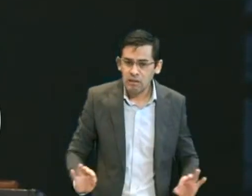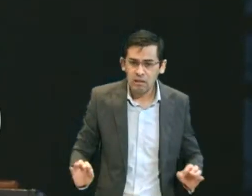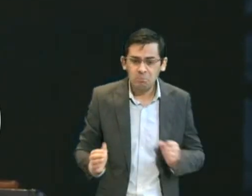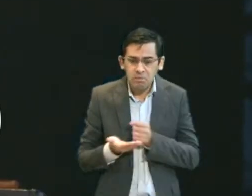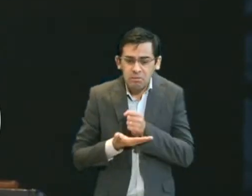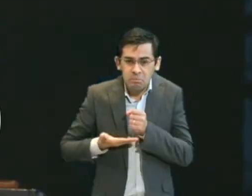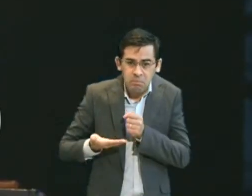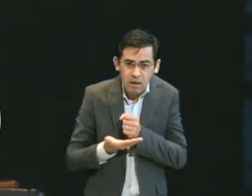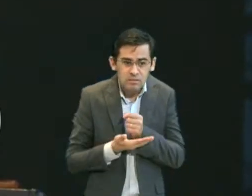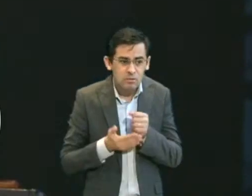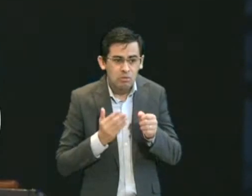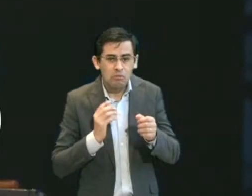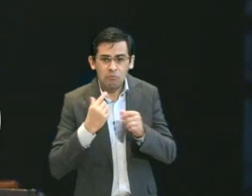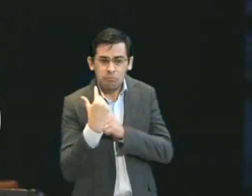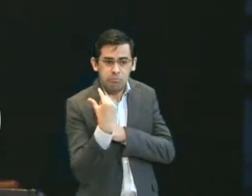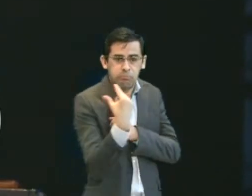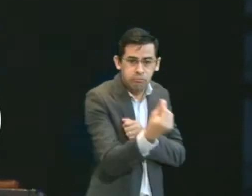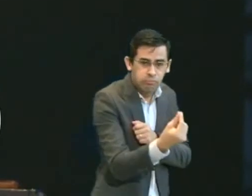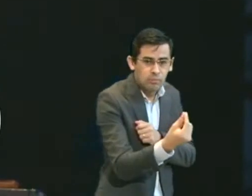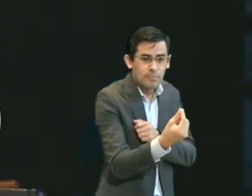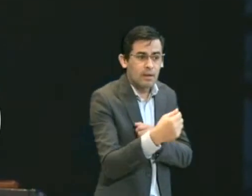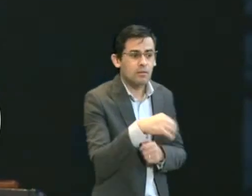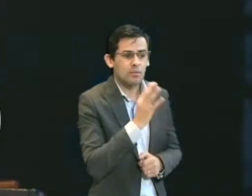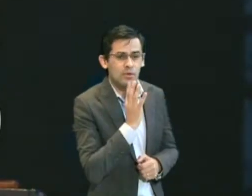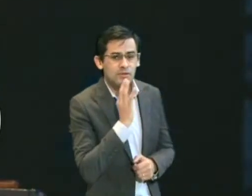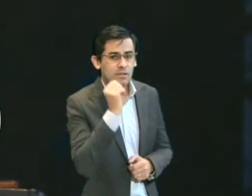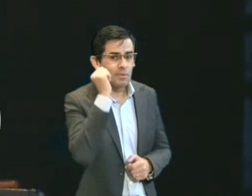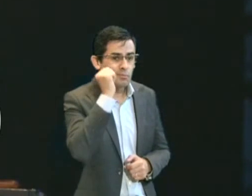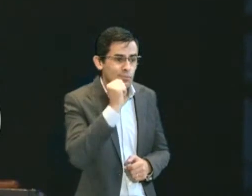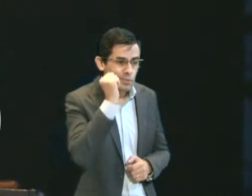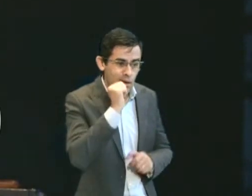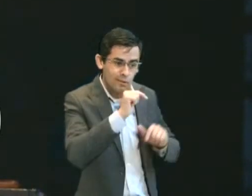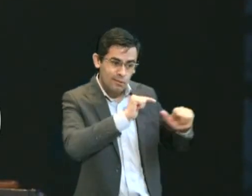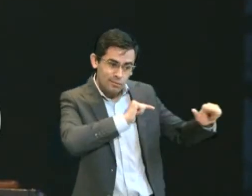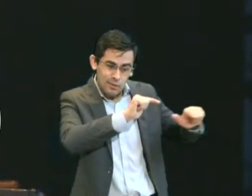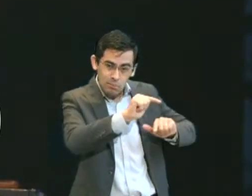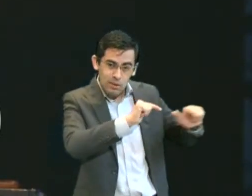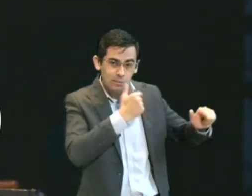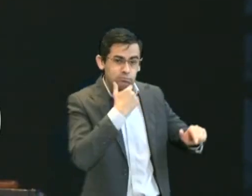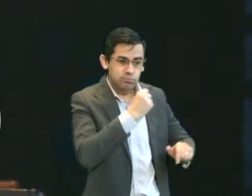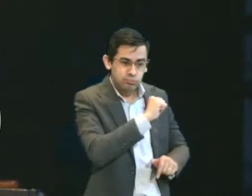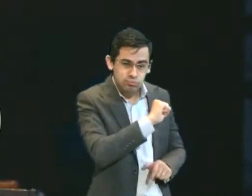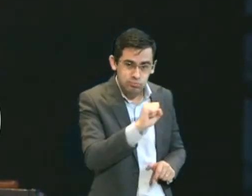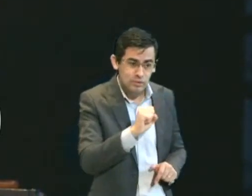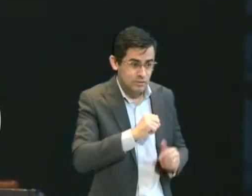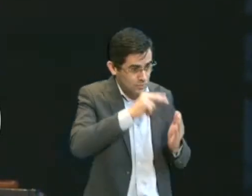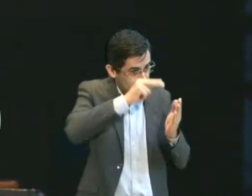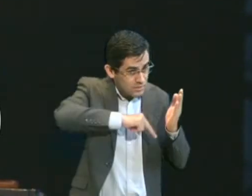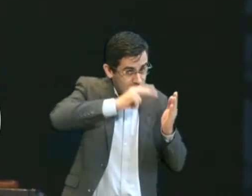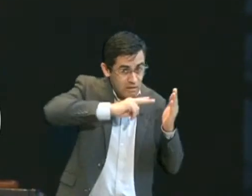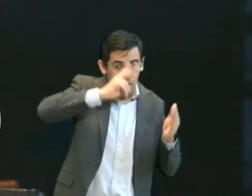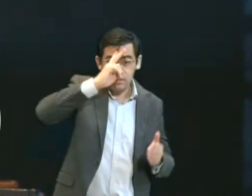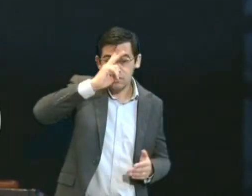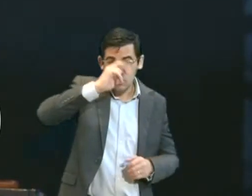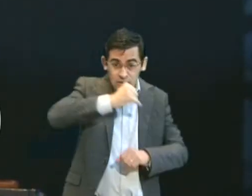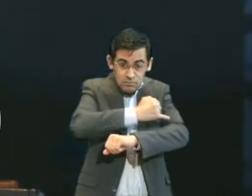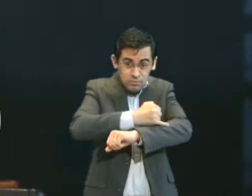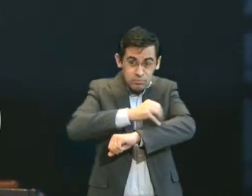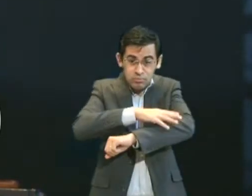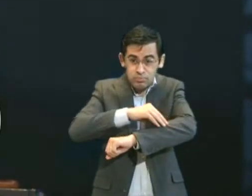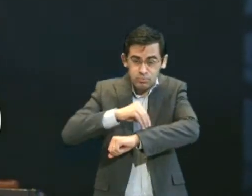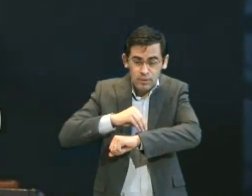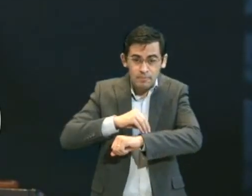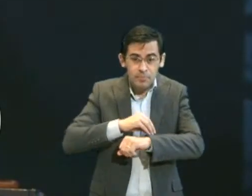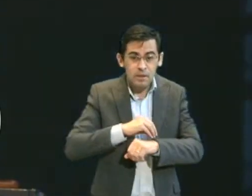Depois conheci uma mulher, trabalhei para o meu sogro. E se você ler as histórias de Jacó, é impressionante.